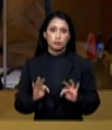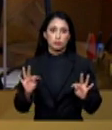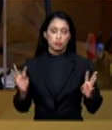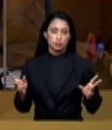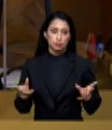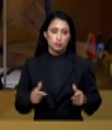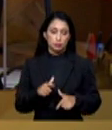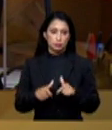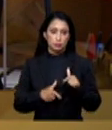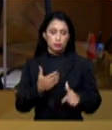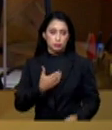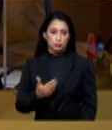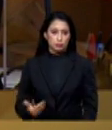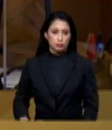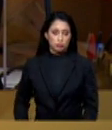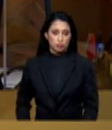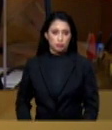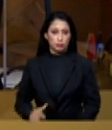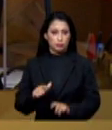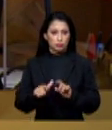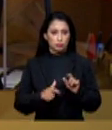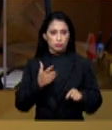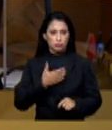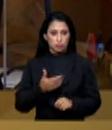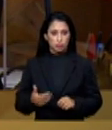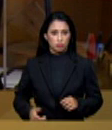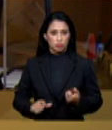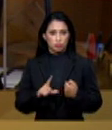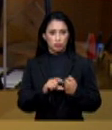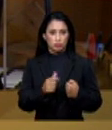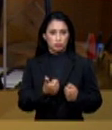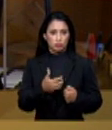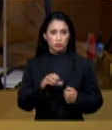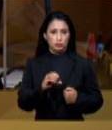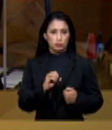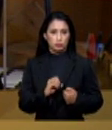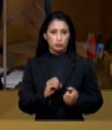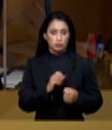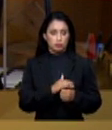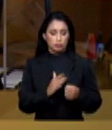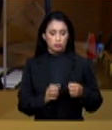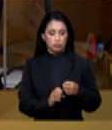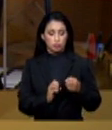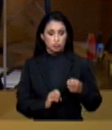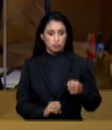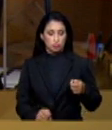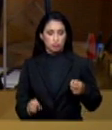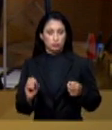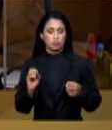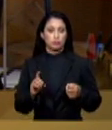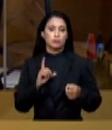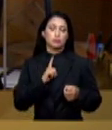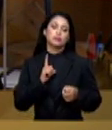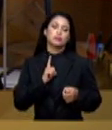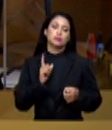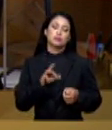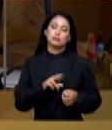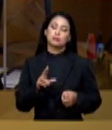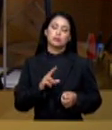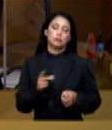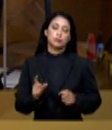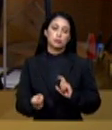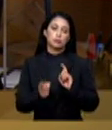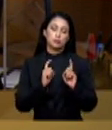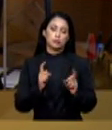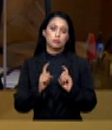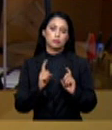serviço a prestação dos serviços públicos artigo 10 distanciamento básico por entidades que não integram a administração